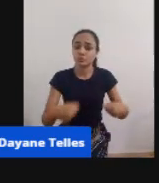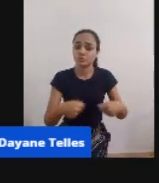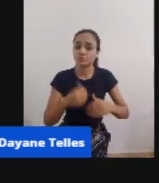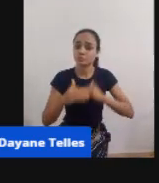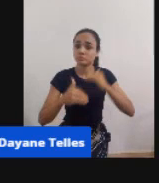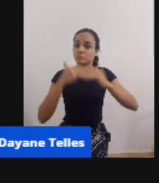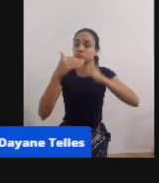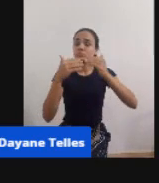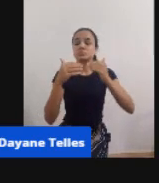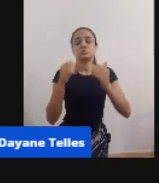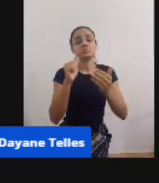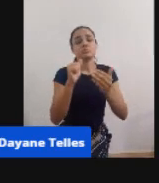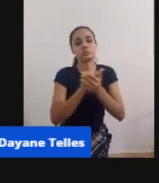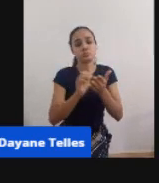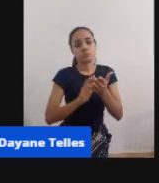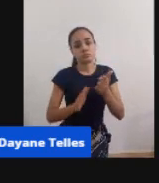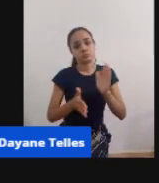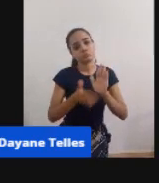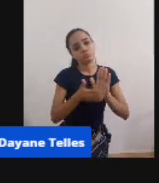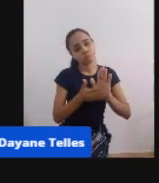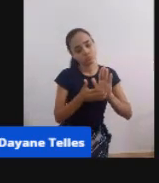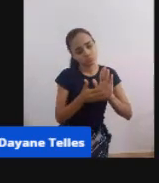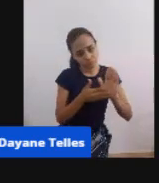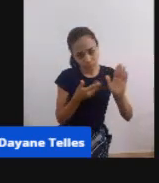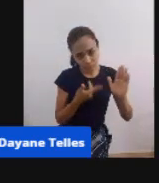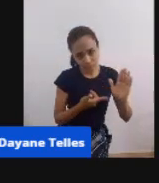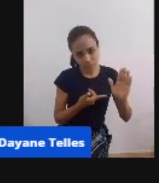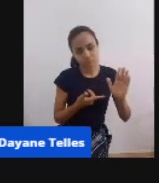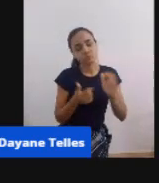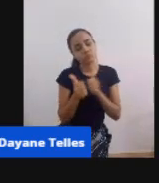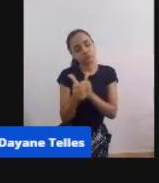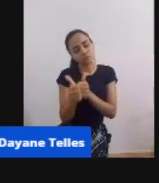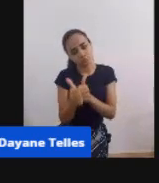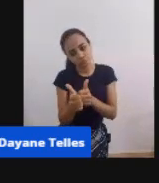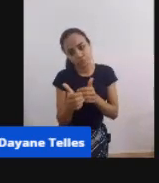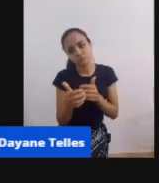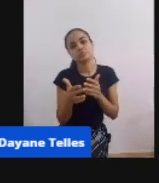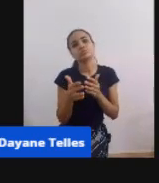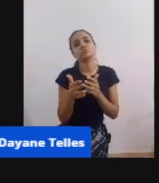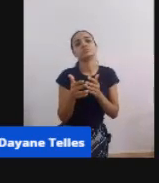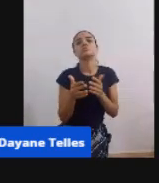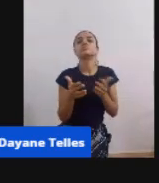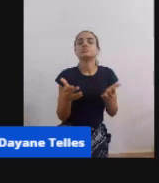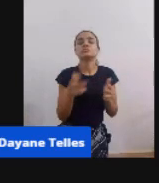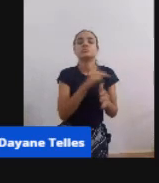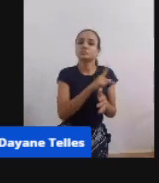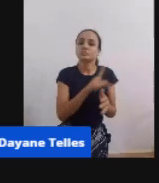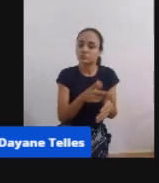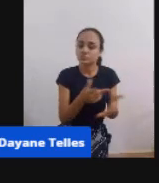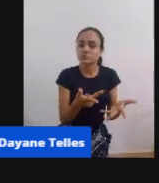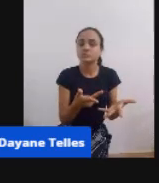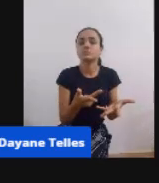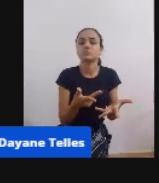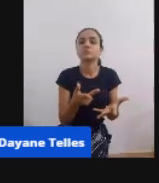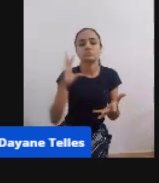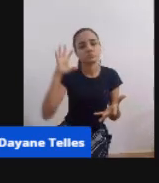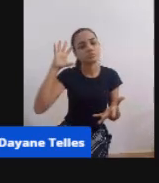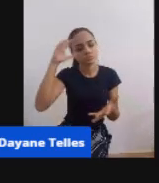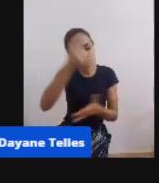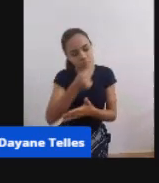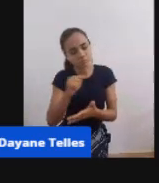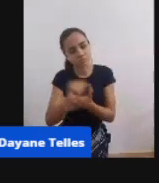e possível, pelo professor. Após a resolução das atividades propostas pelos alunos,